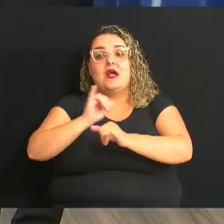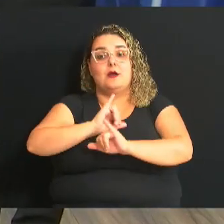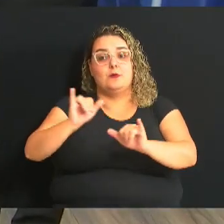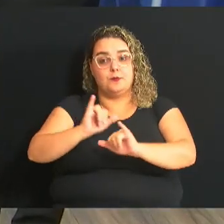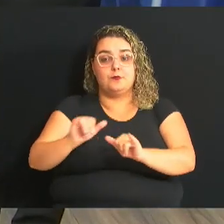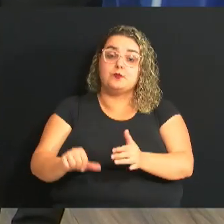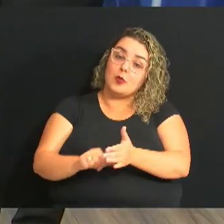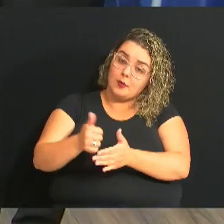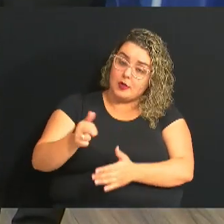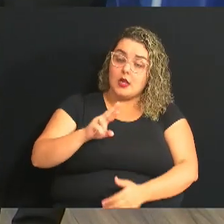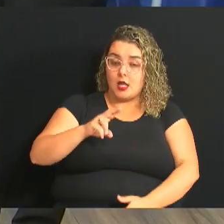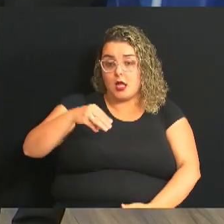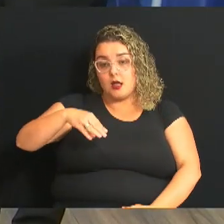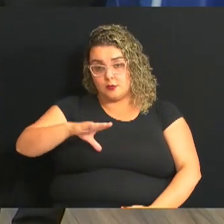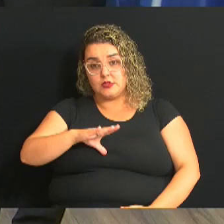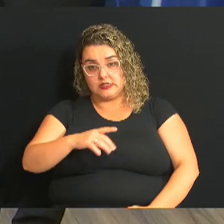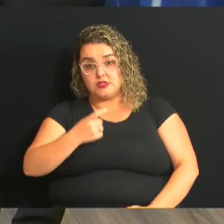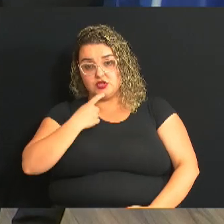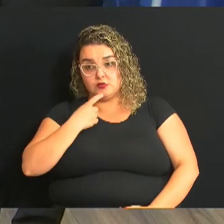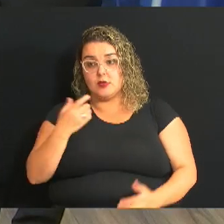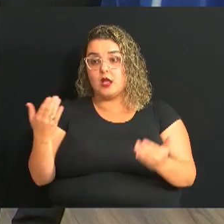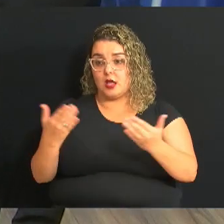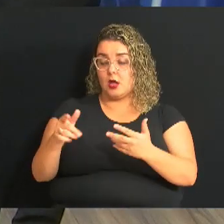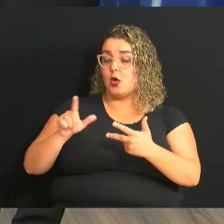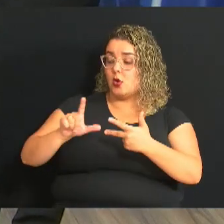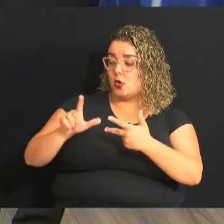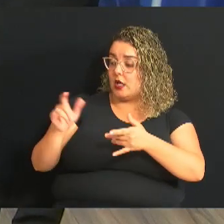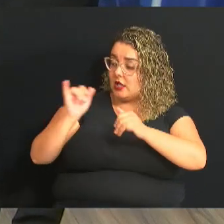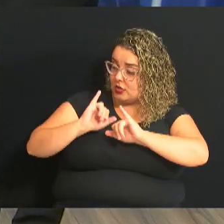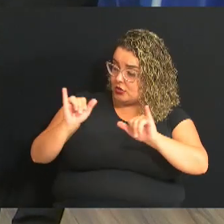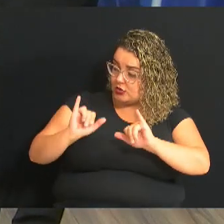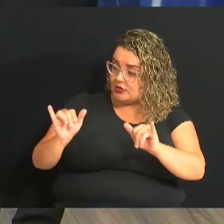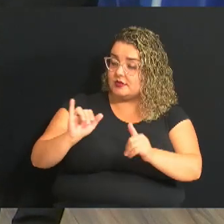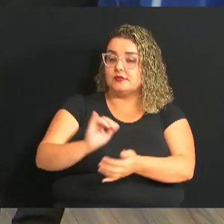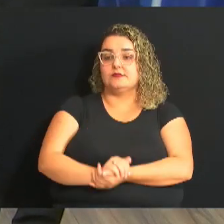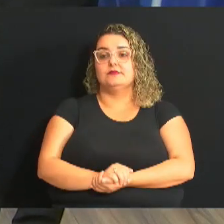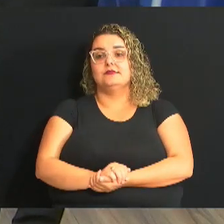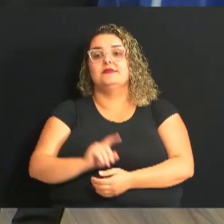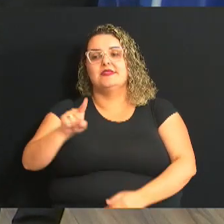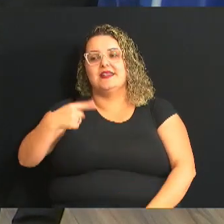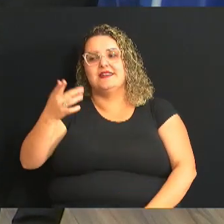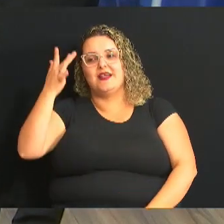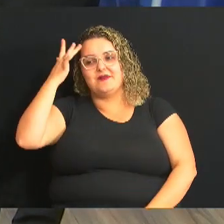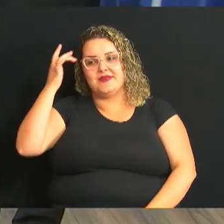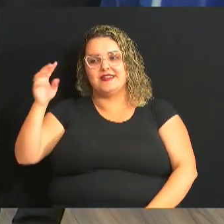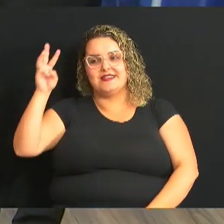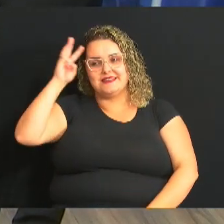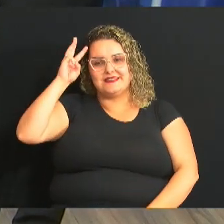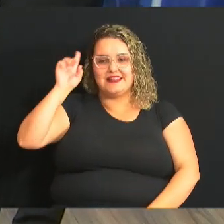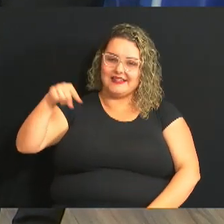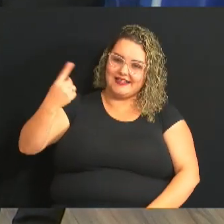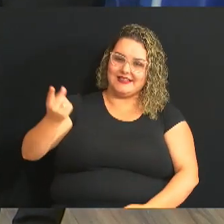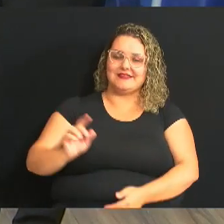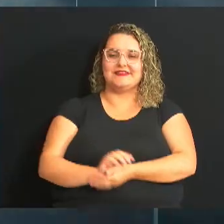primeiro da Metrópole de Campinas, agora com as notícias do Legislativo, e até amanhã na terça-feira. Até.